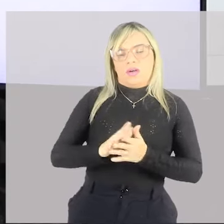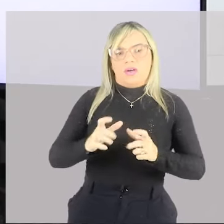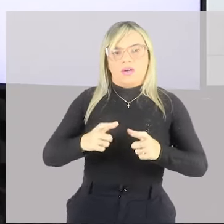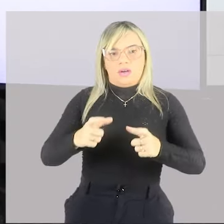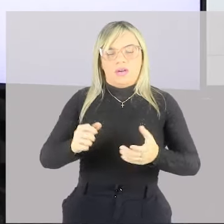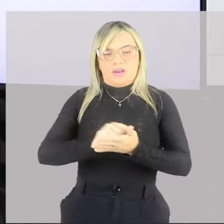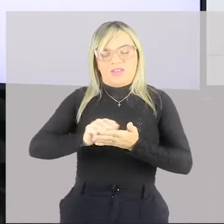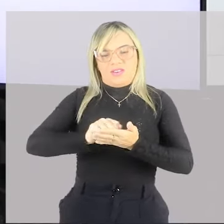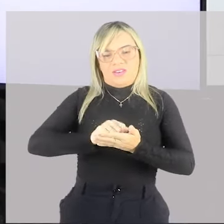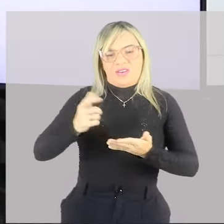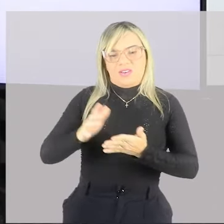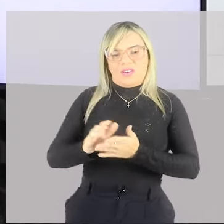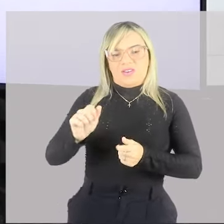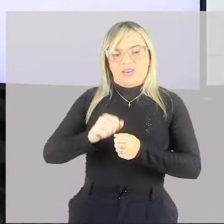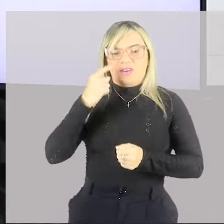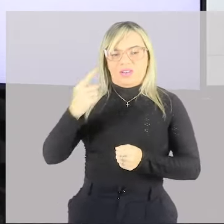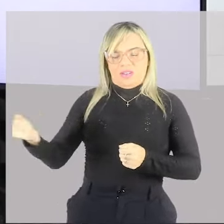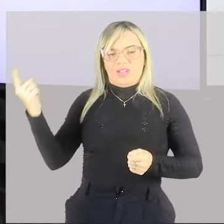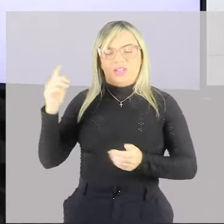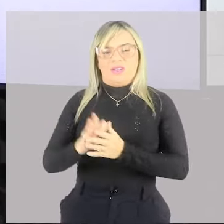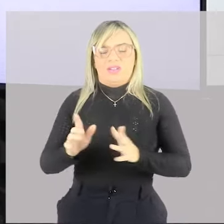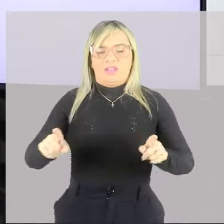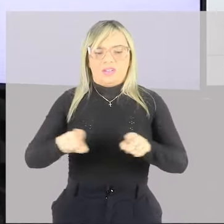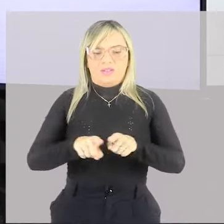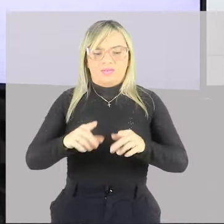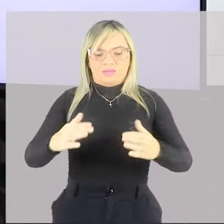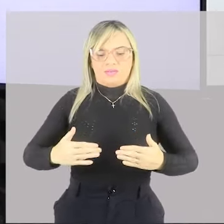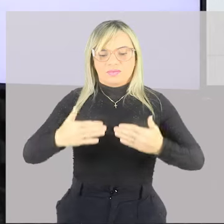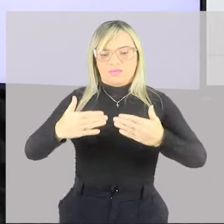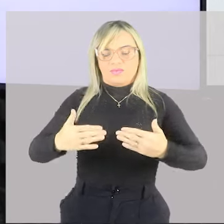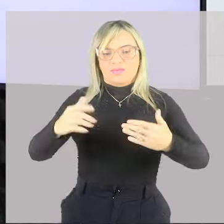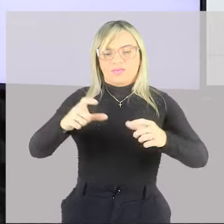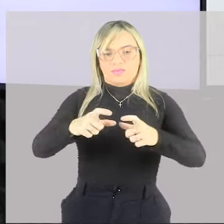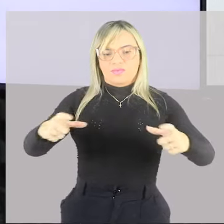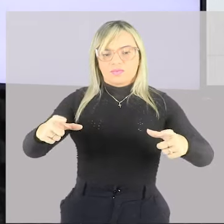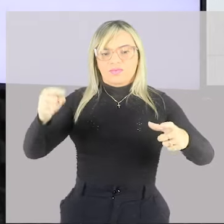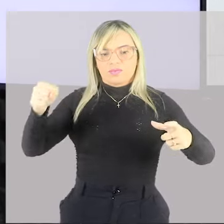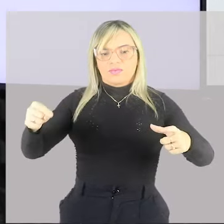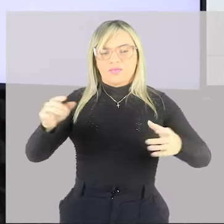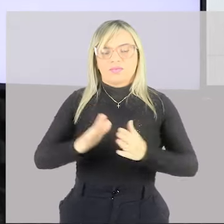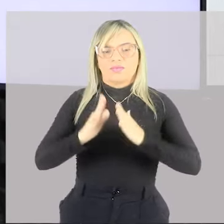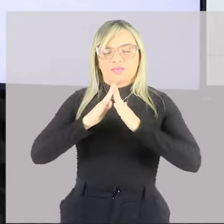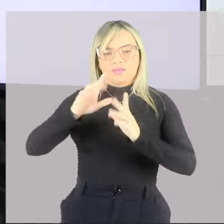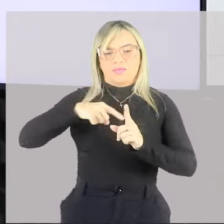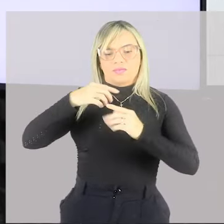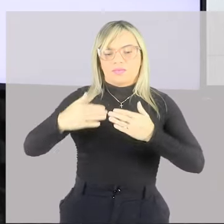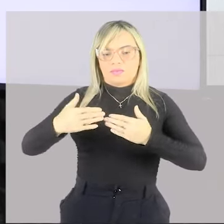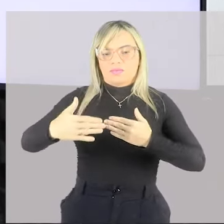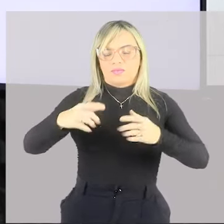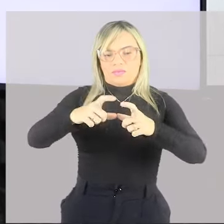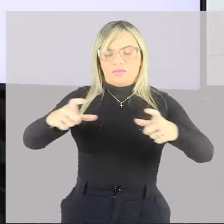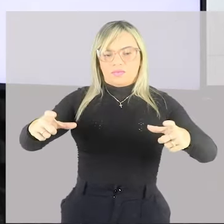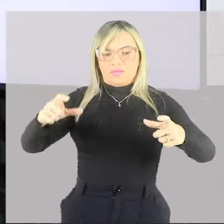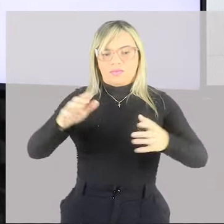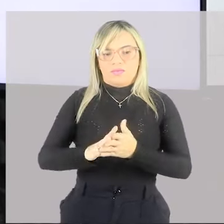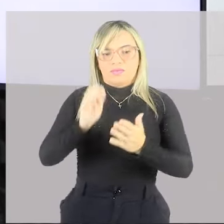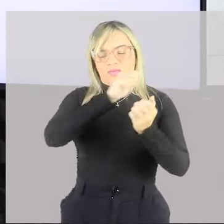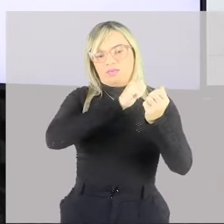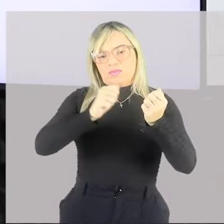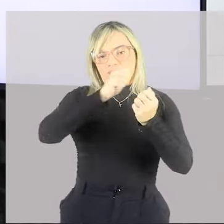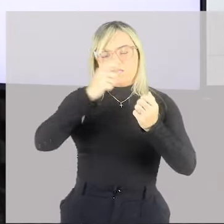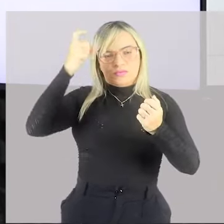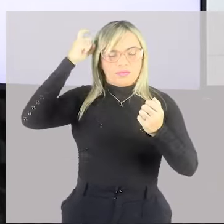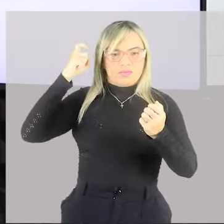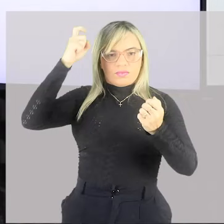com pedra sabão já sabemos que ela está no pátio da Igreja de Bom Jesus do Matozinhos já sabemos que ela foi feita por Ale jardinho